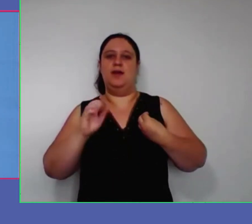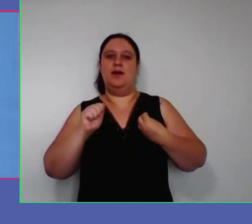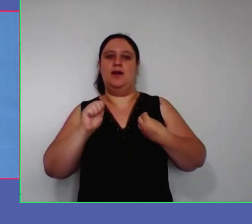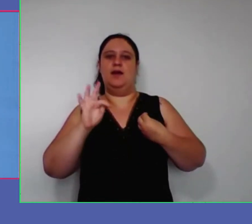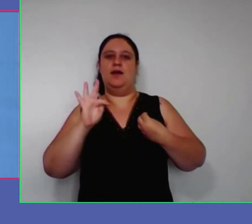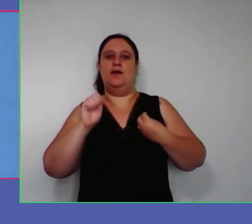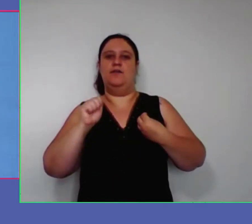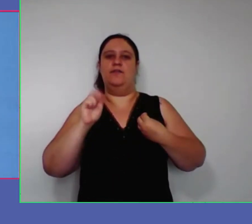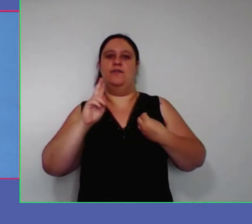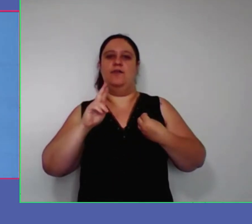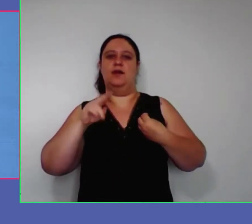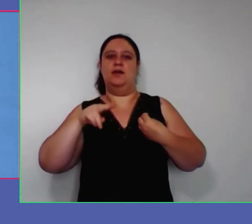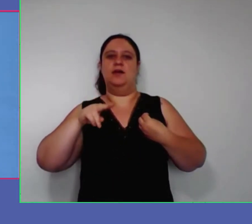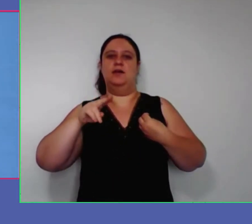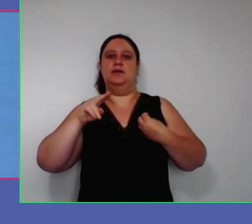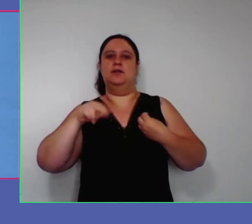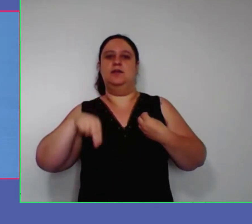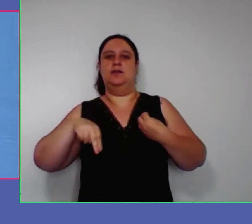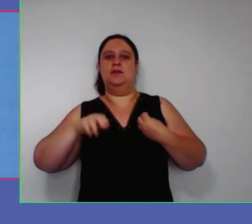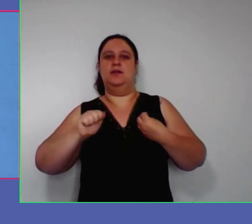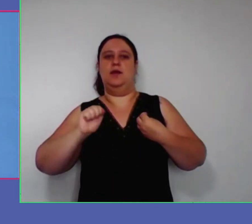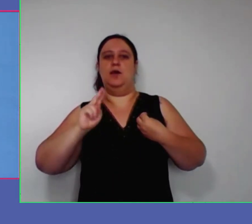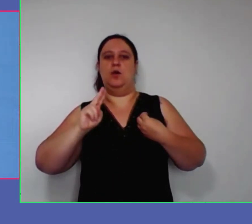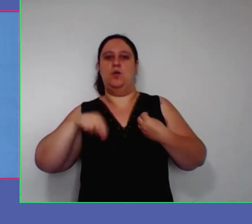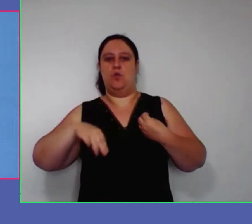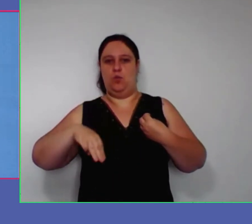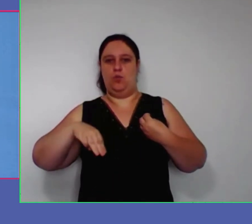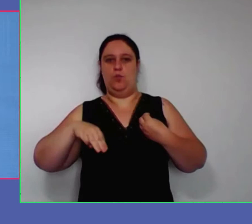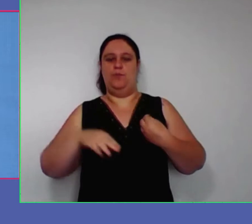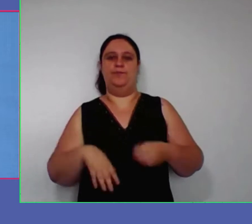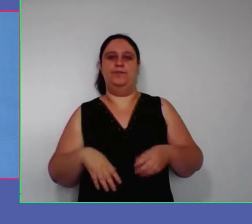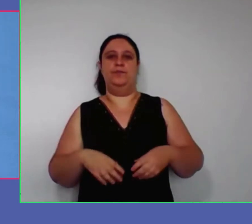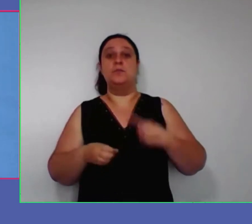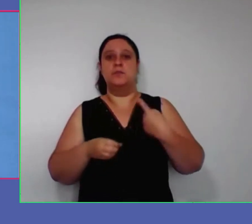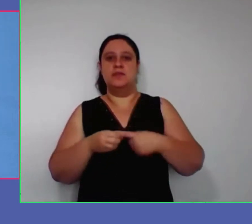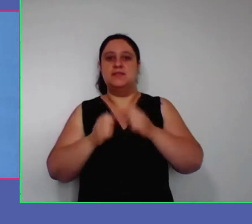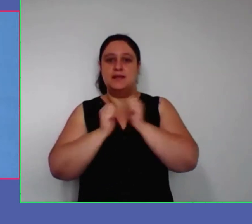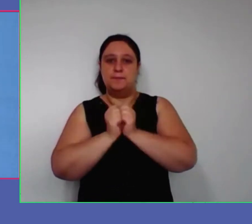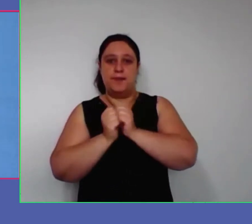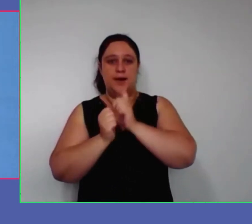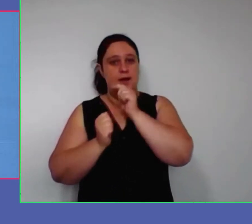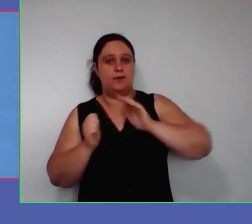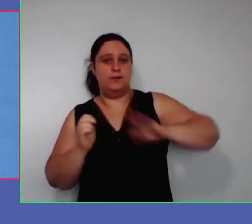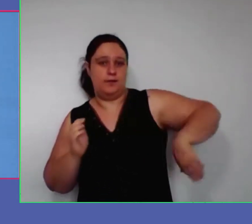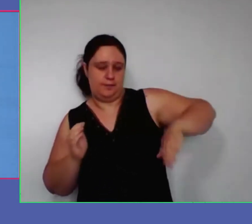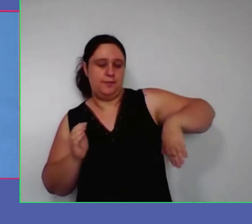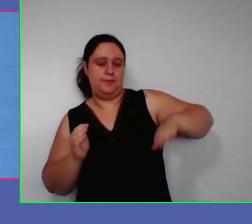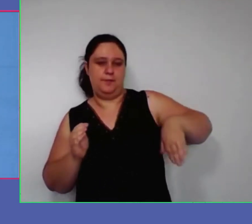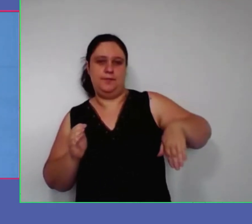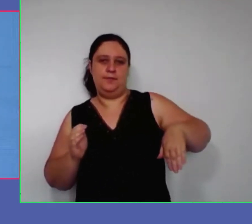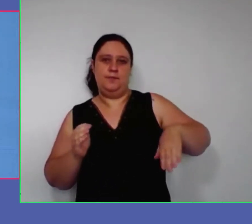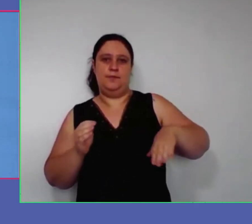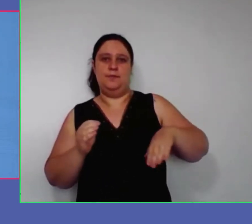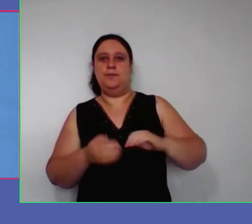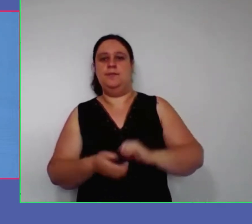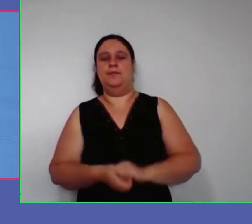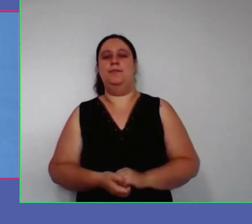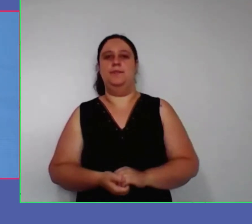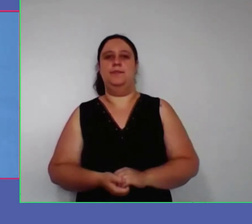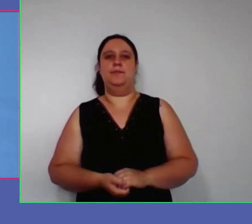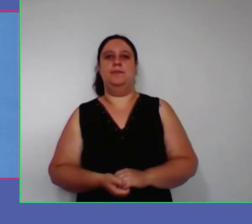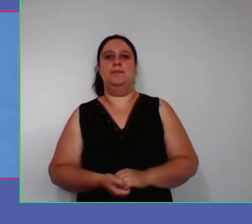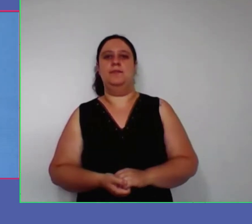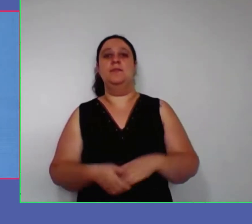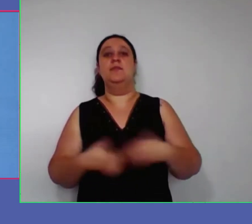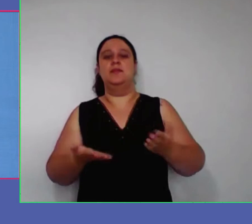é uma cidade à beira-mar, nos confins de Zebulon, Naftali, e ali começou a